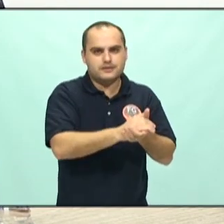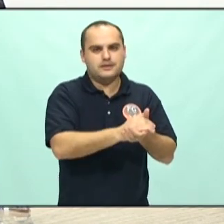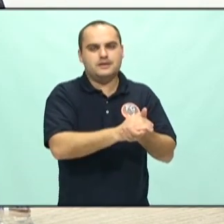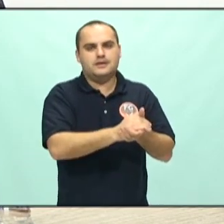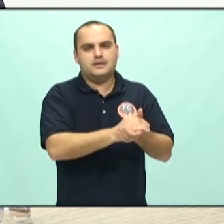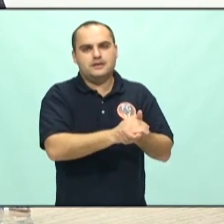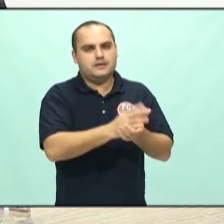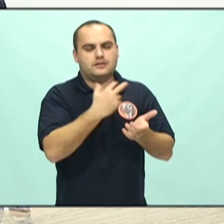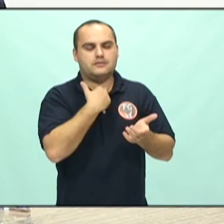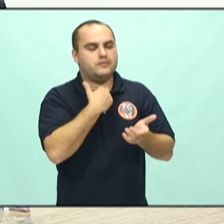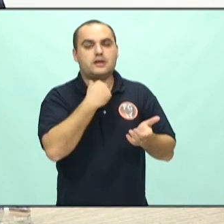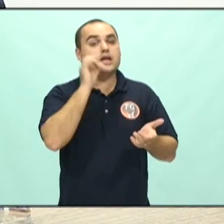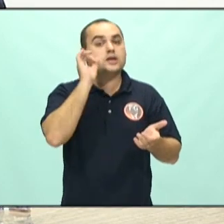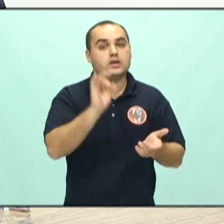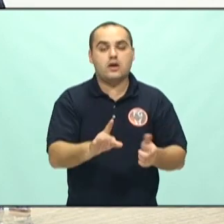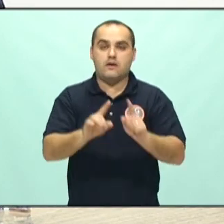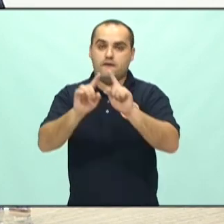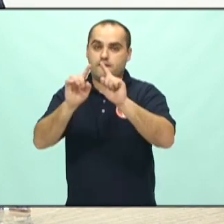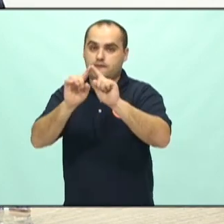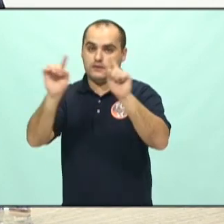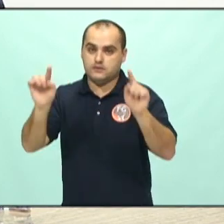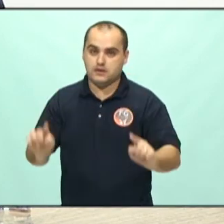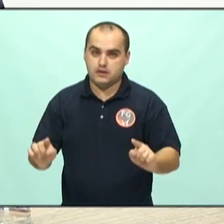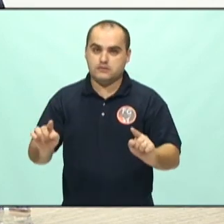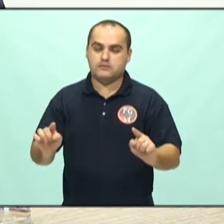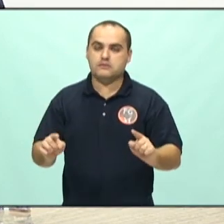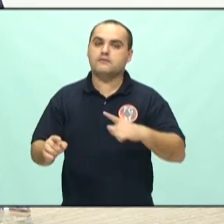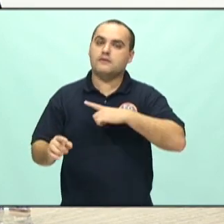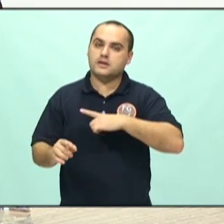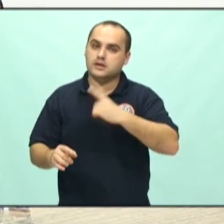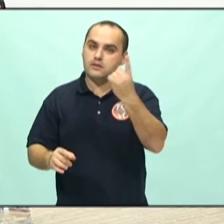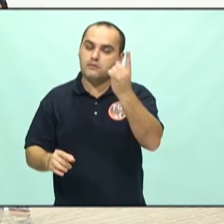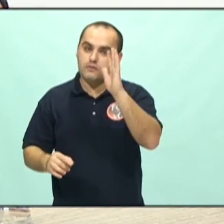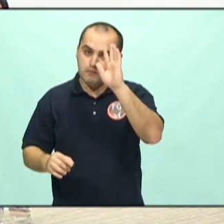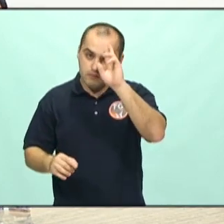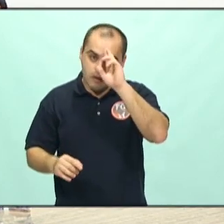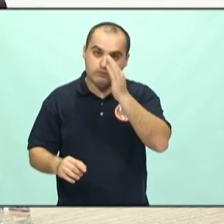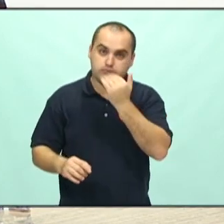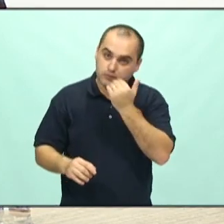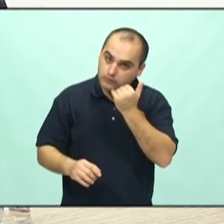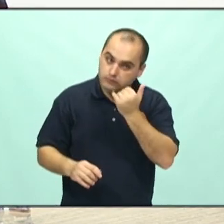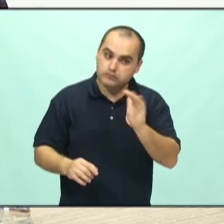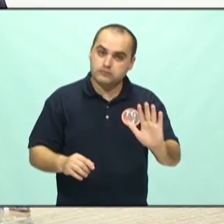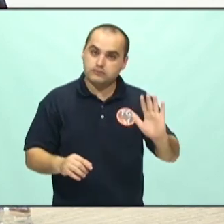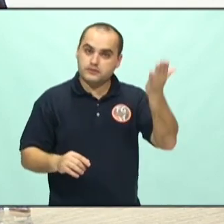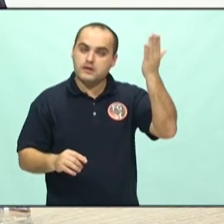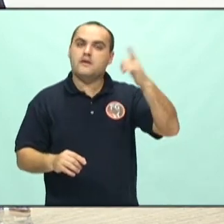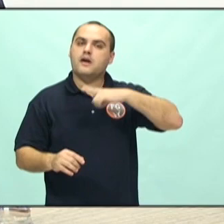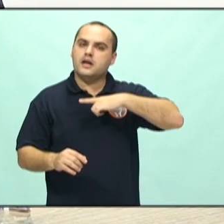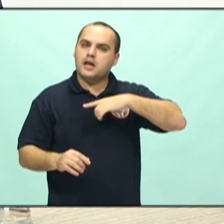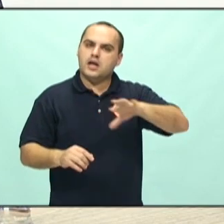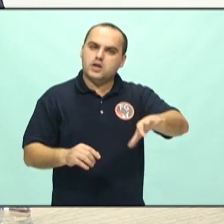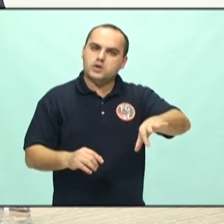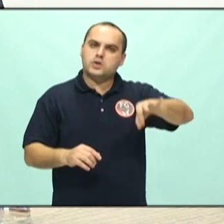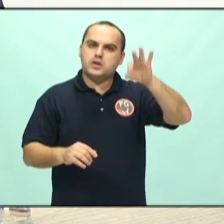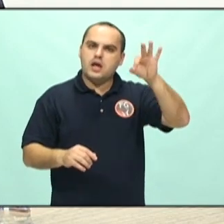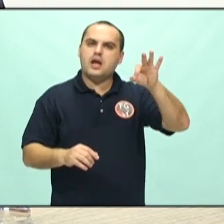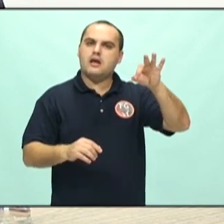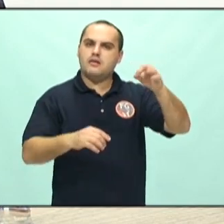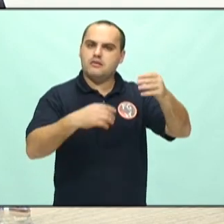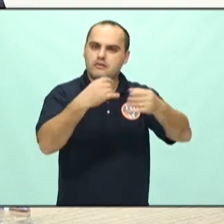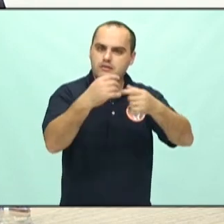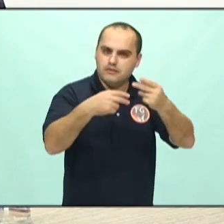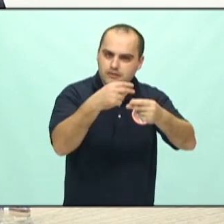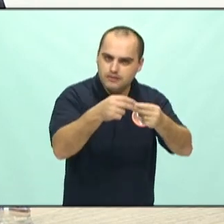será servido um almoço em cada uma das festas, né? Será no horário do meio-dia. Teremos aí sorteio de brindes, música